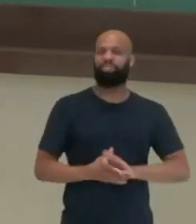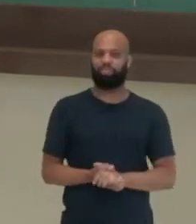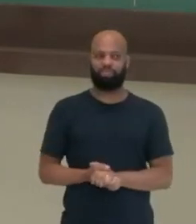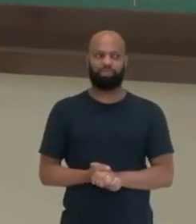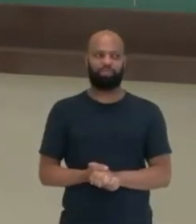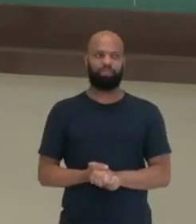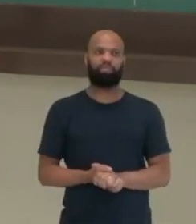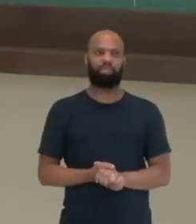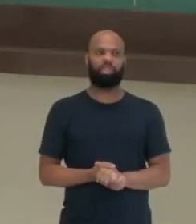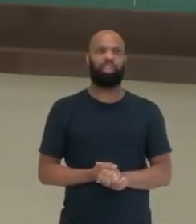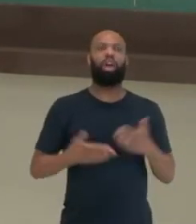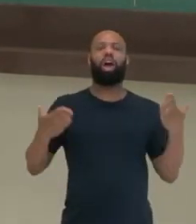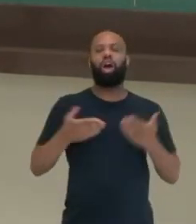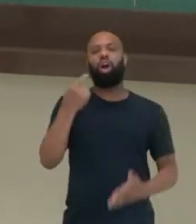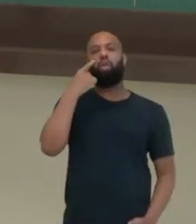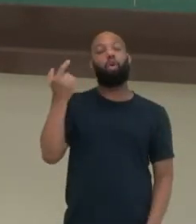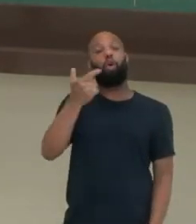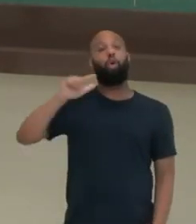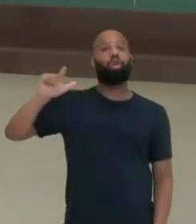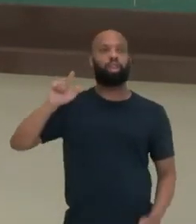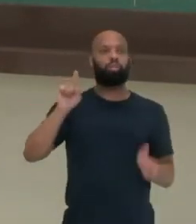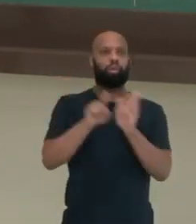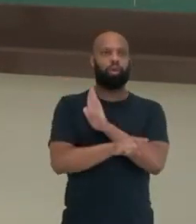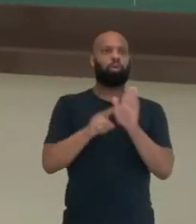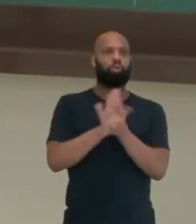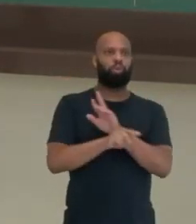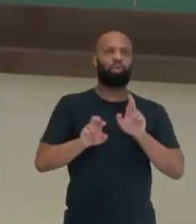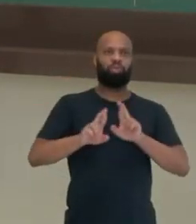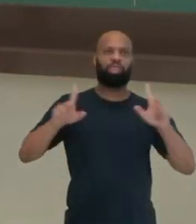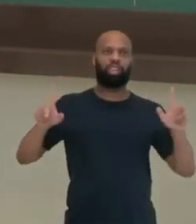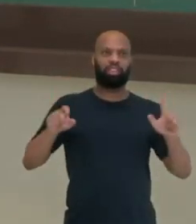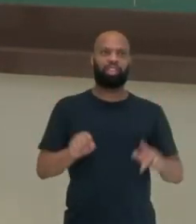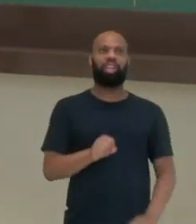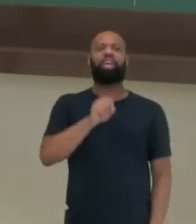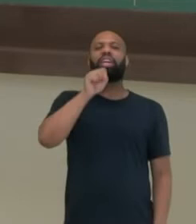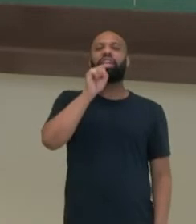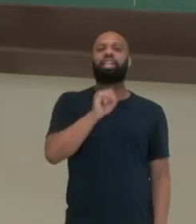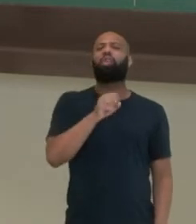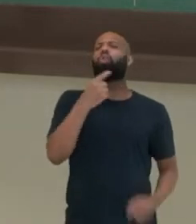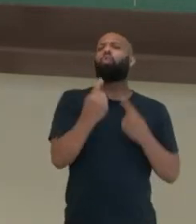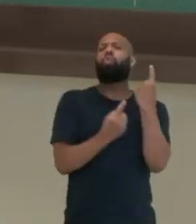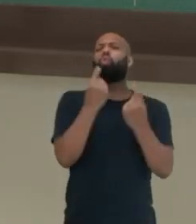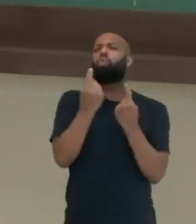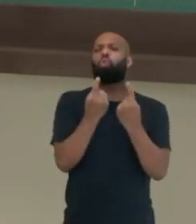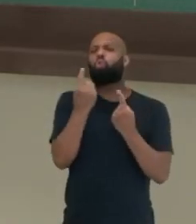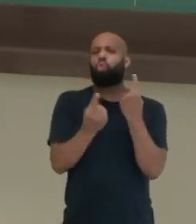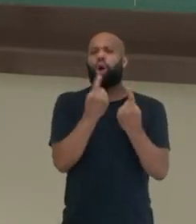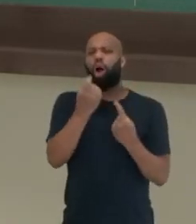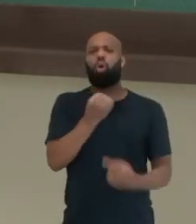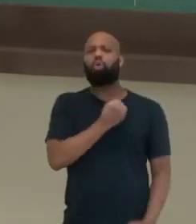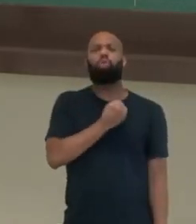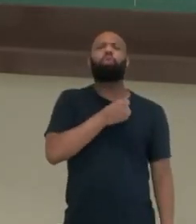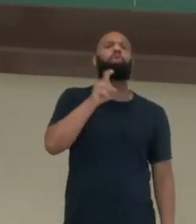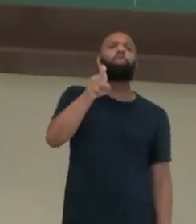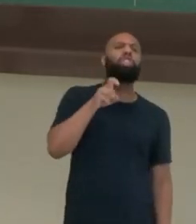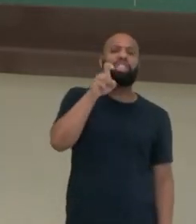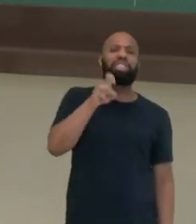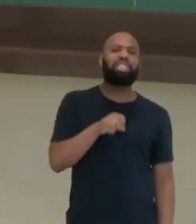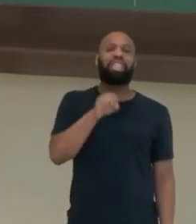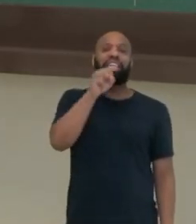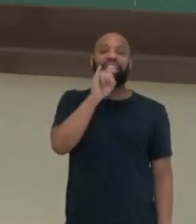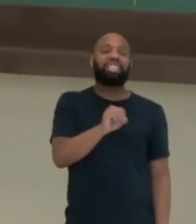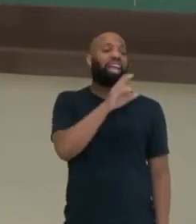7. Agora, repare que a outra pergunta é um pouquinho diferente. Ela fala assim, qual é o número real x? Qual é o x